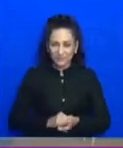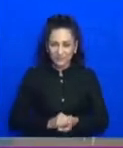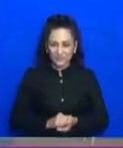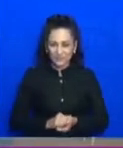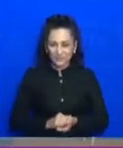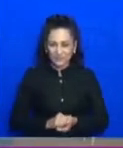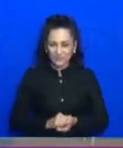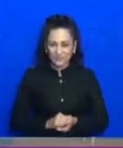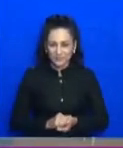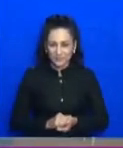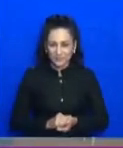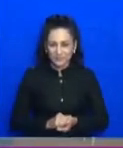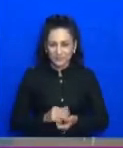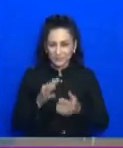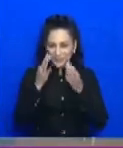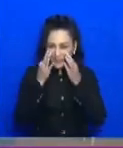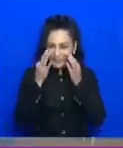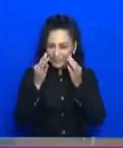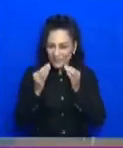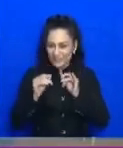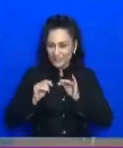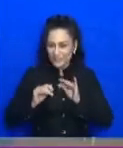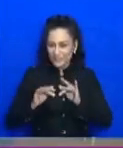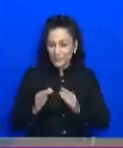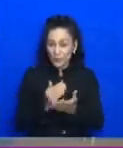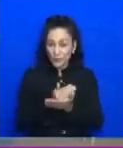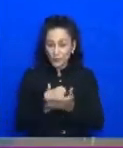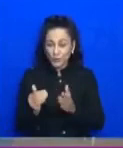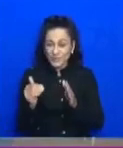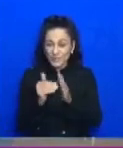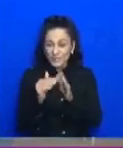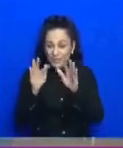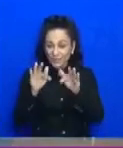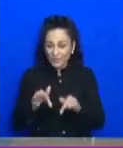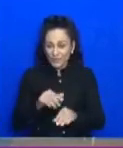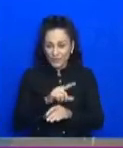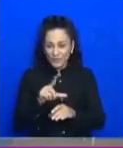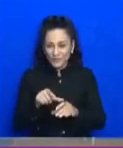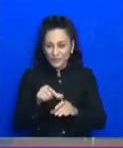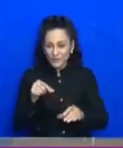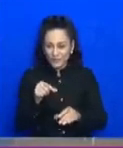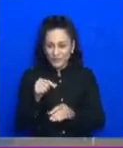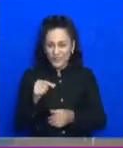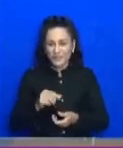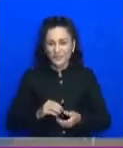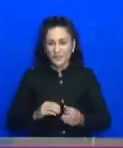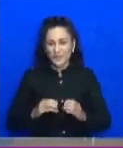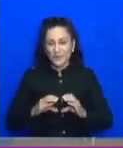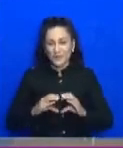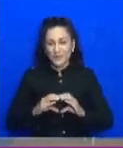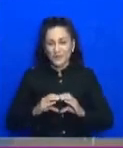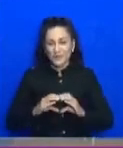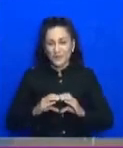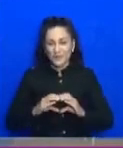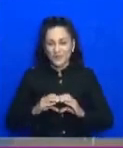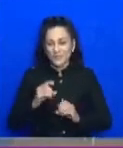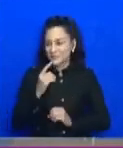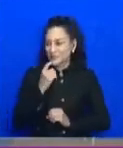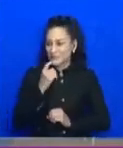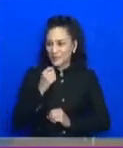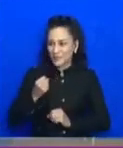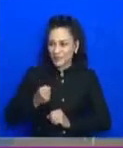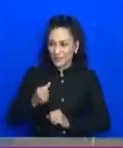04. Fique atento à nossa transmissão do início ao fim do sorteio. Bola vermelha, número